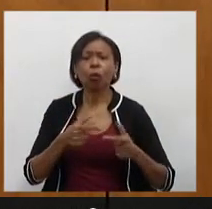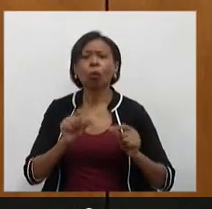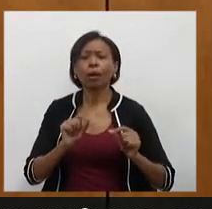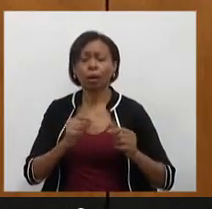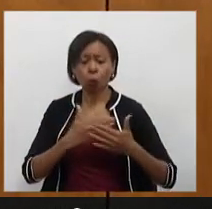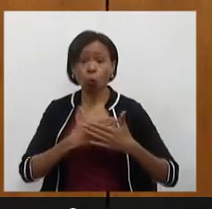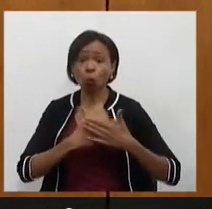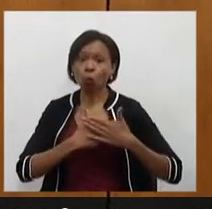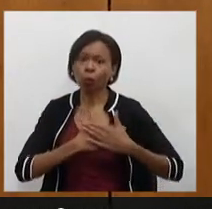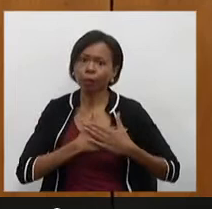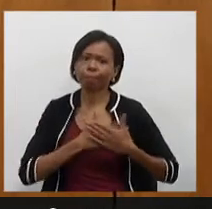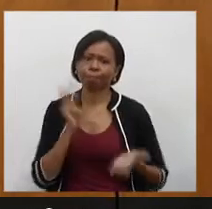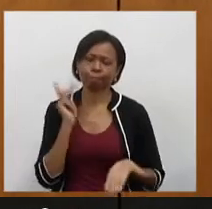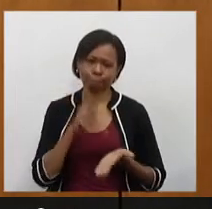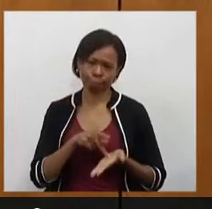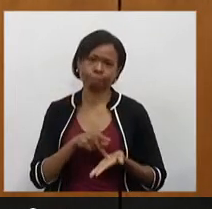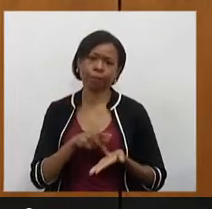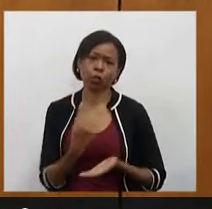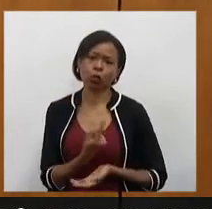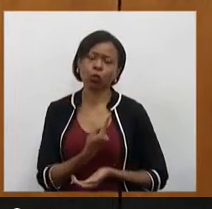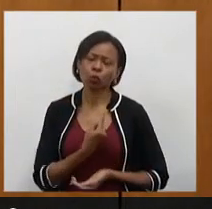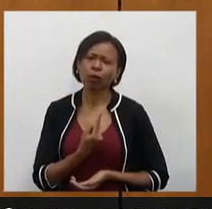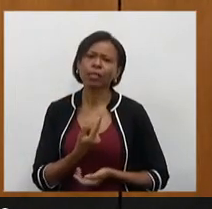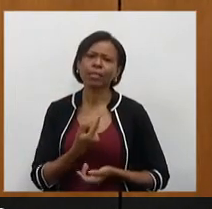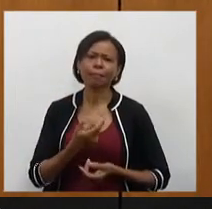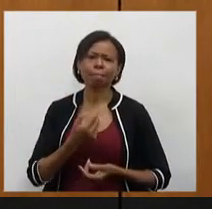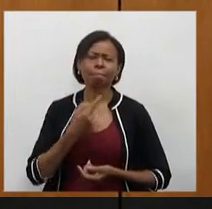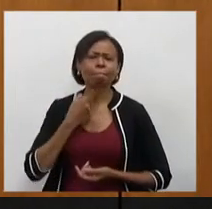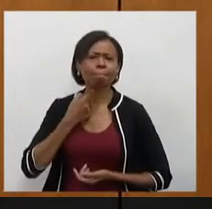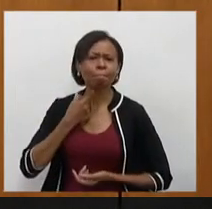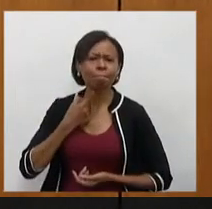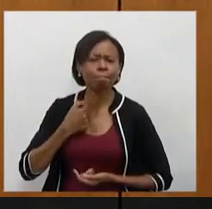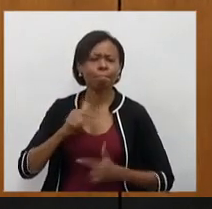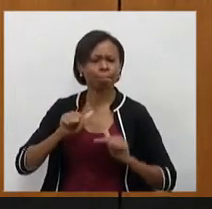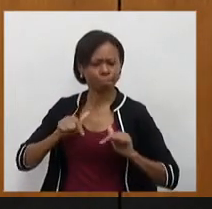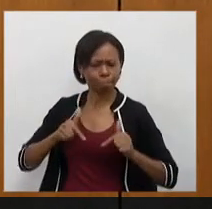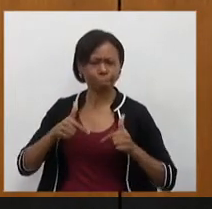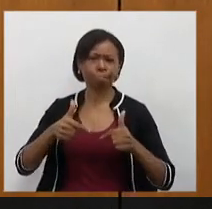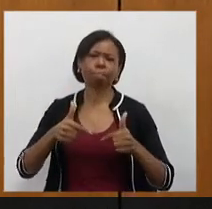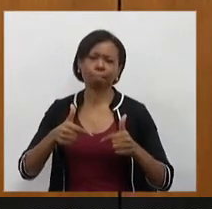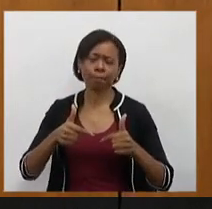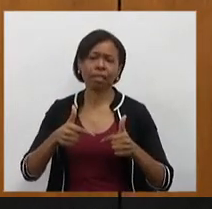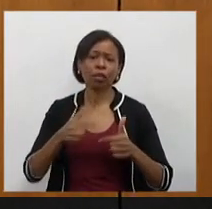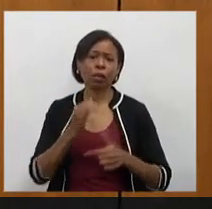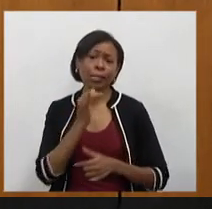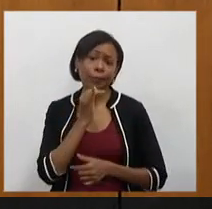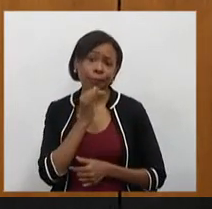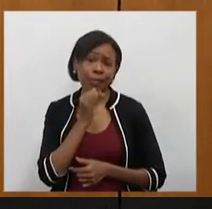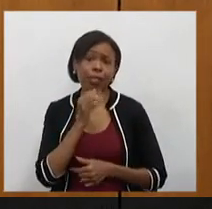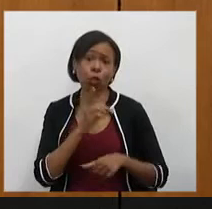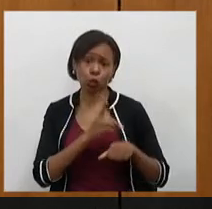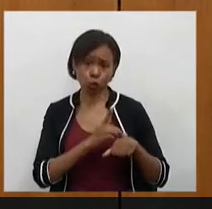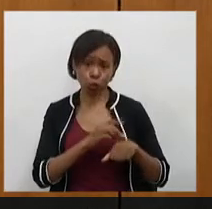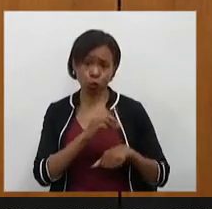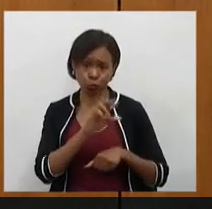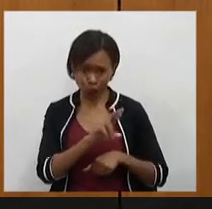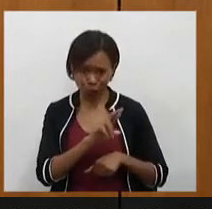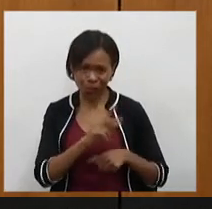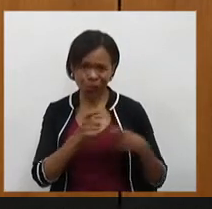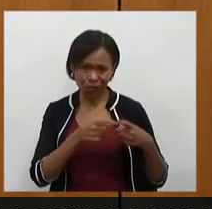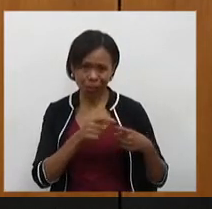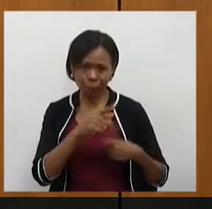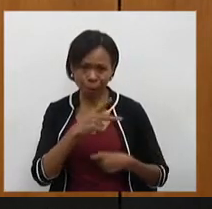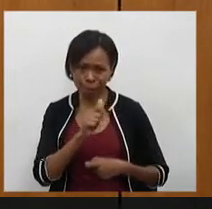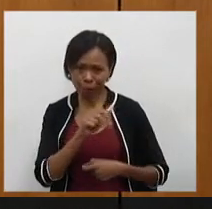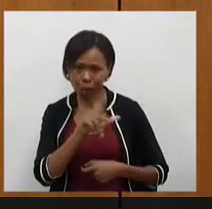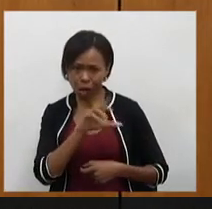nós colocamos a vontade para que as coisas sejam feitas. E esse exemplo do colega doutor Paulo, quando ele menciona o